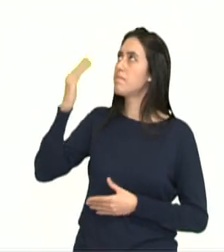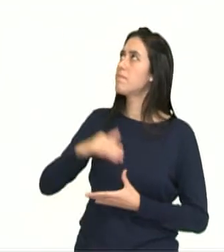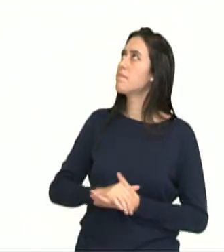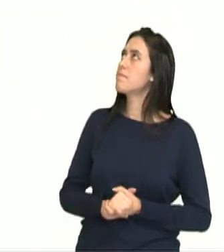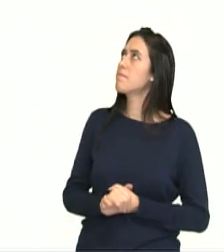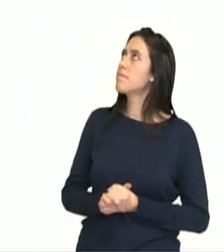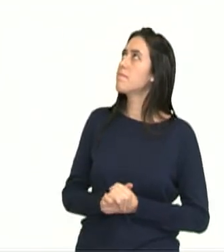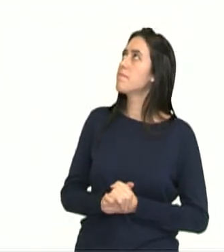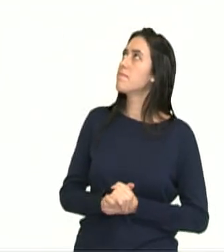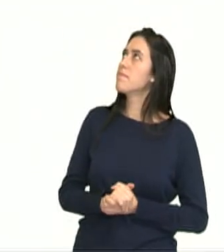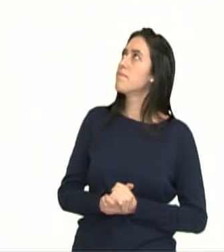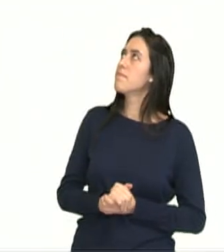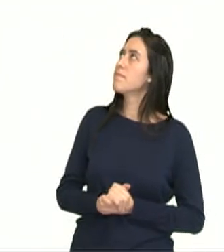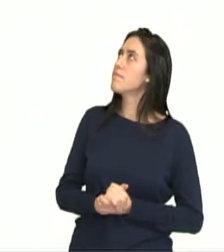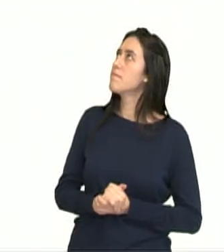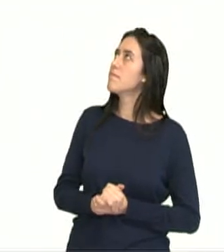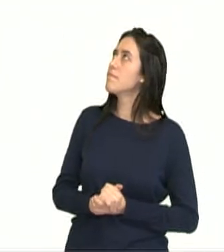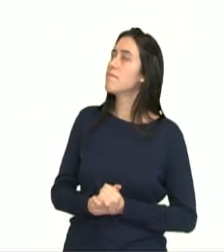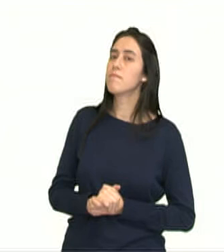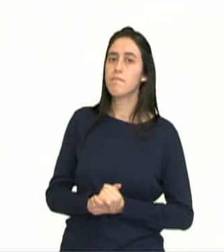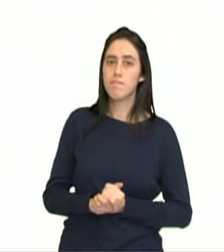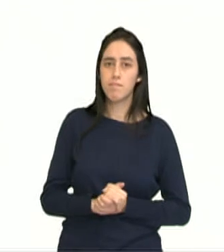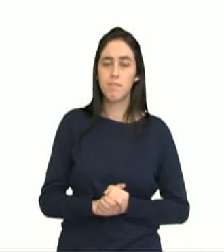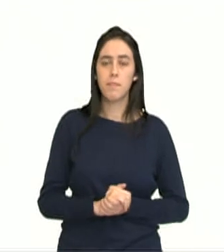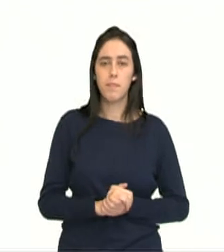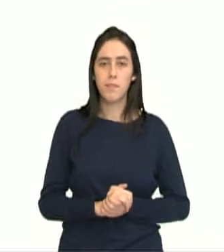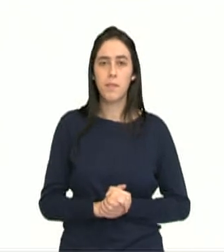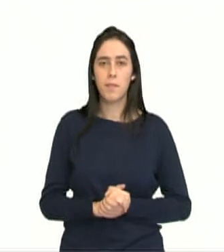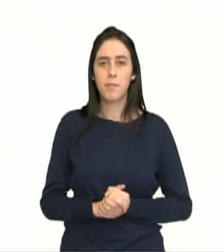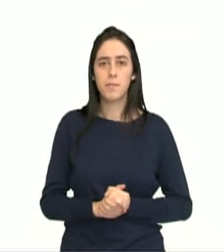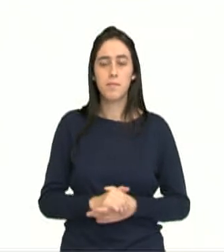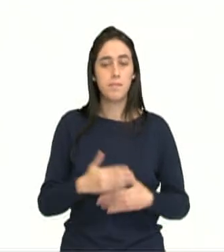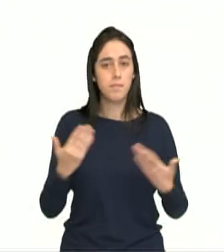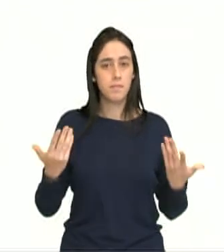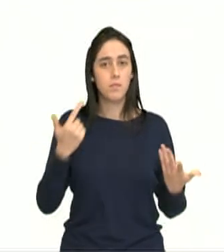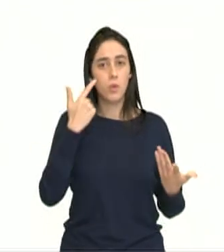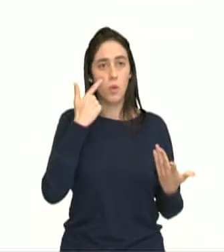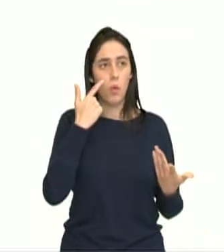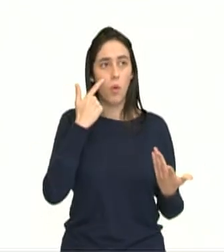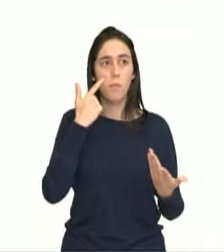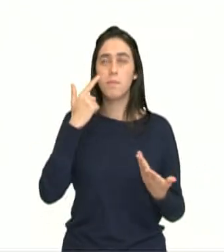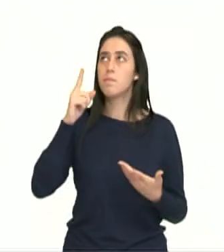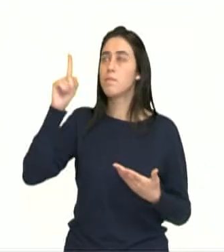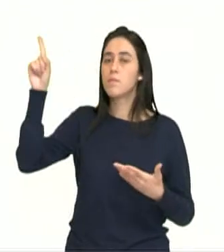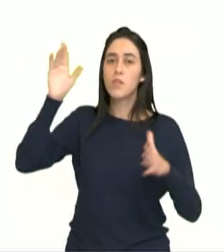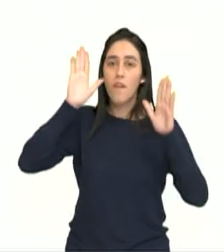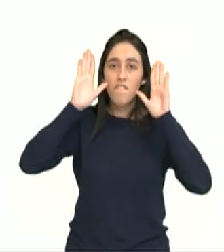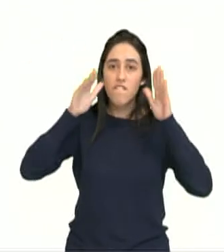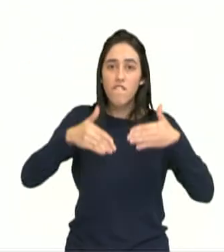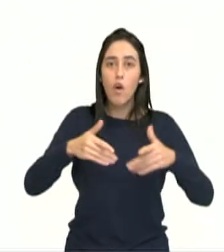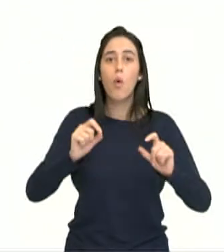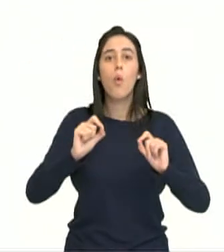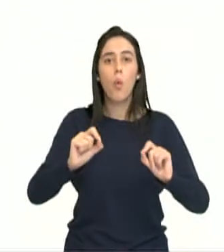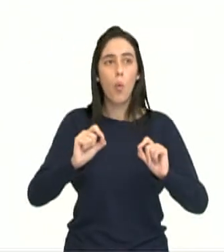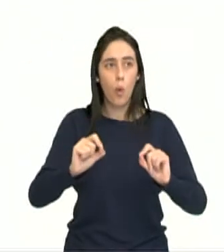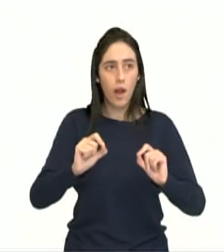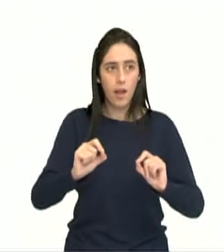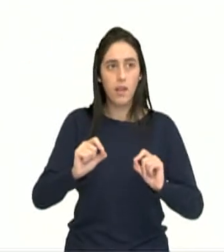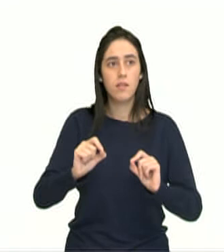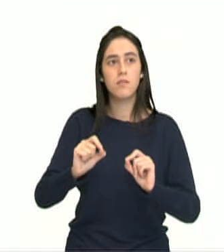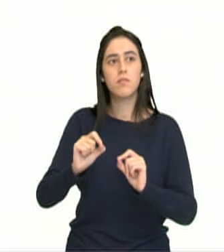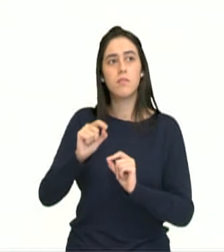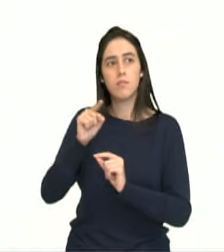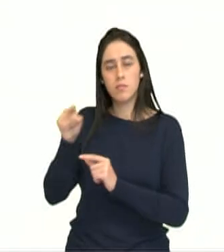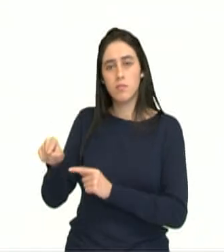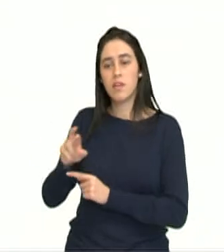Minsk in 2015, né? Então, olha só, aqui o foco narrativo está no Rimon, que fez, né,